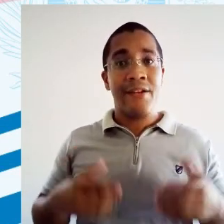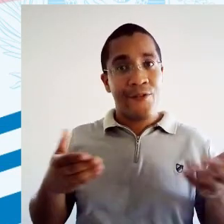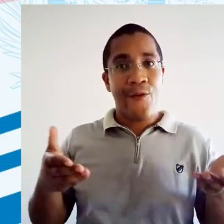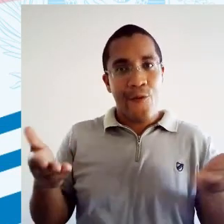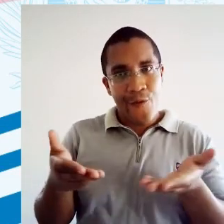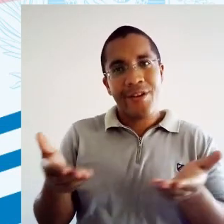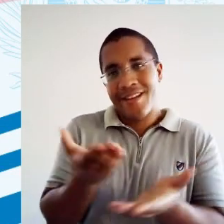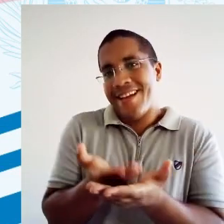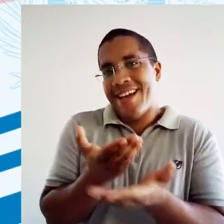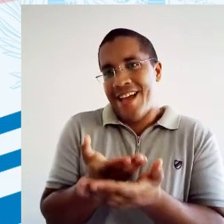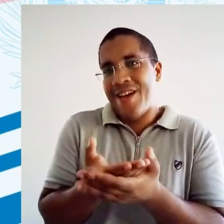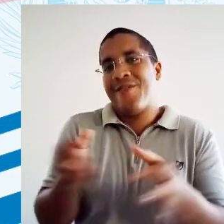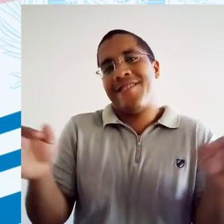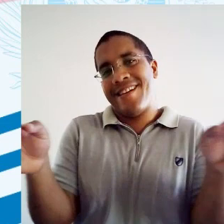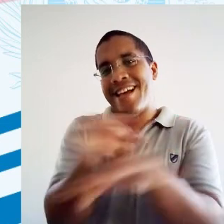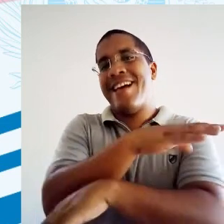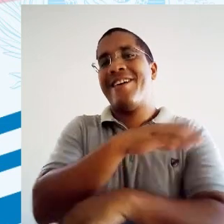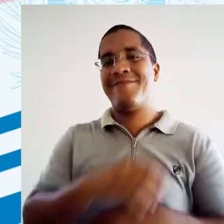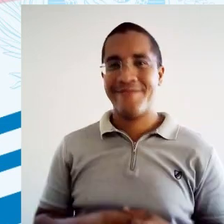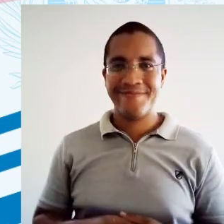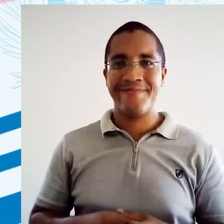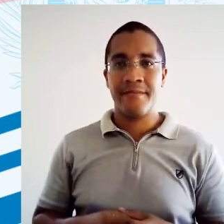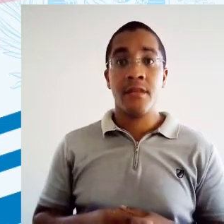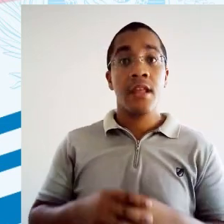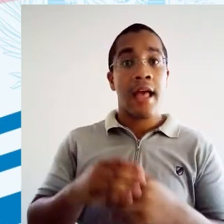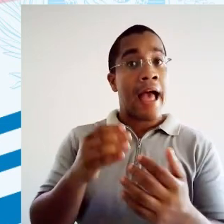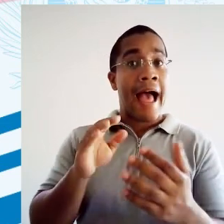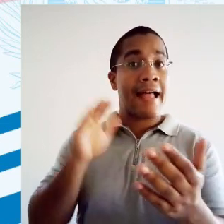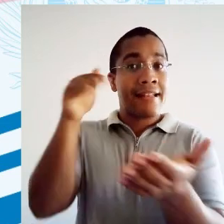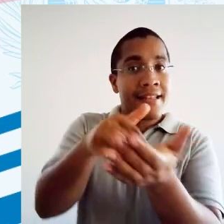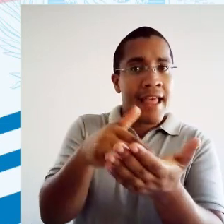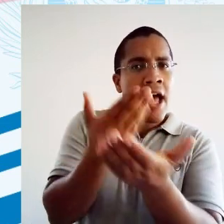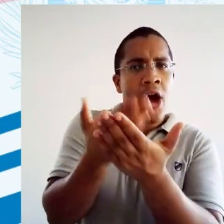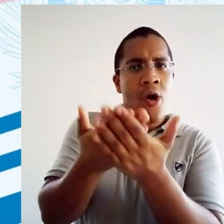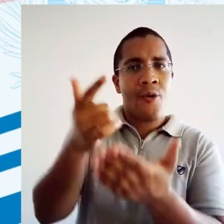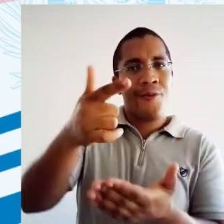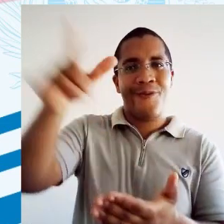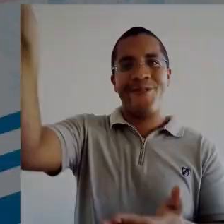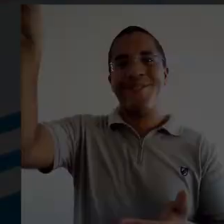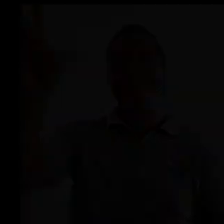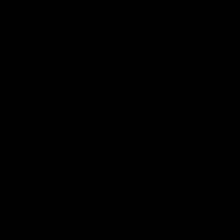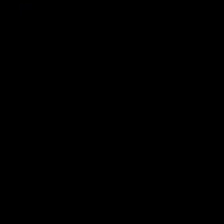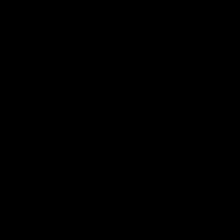Então, por hoje eu encerro e até um próximo momento.